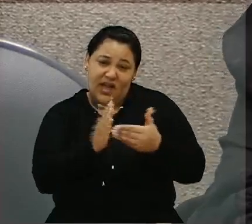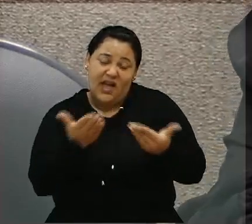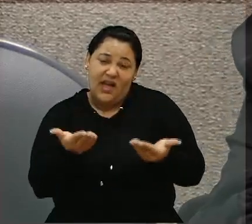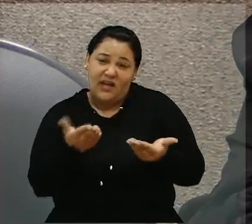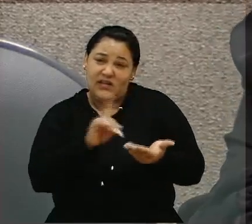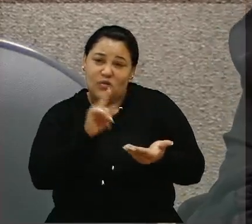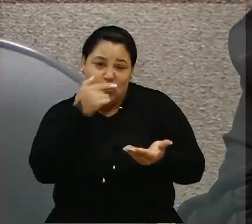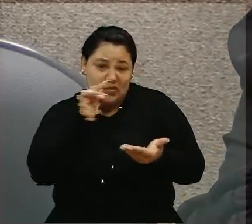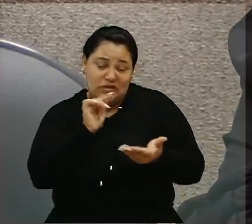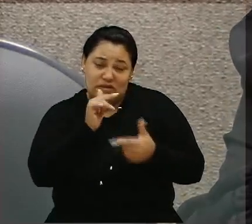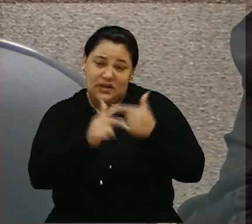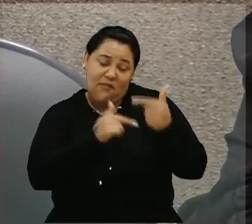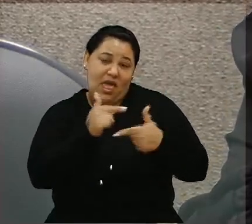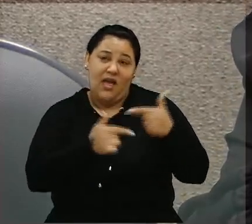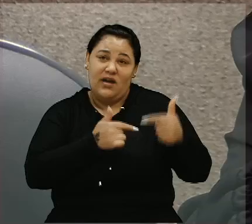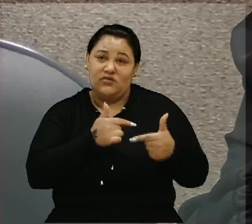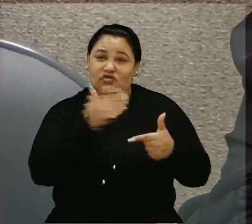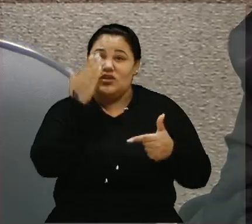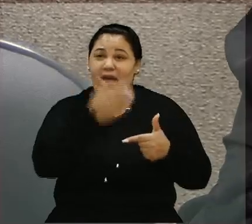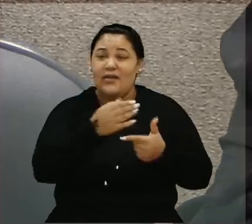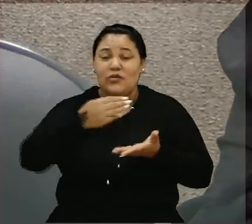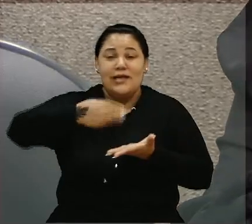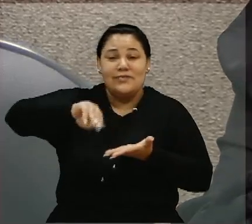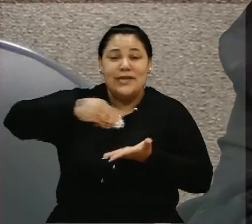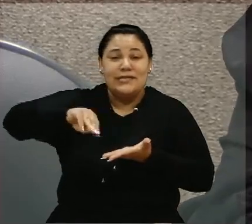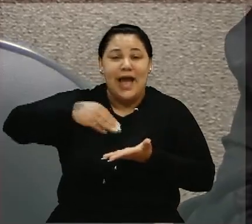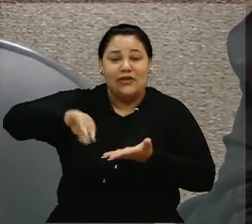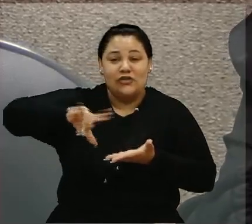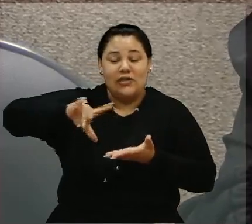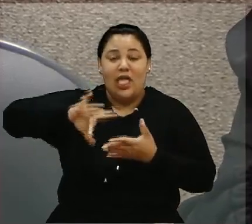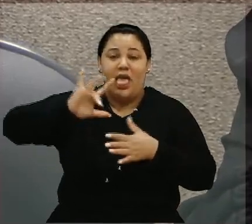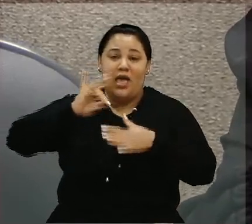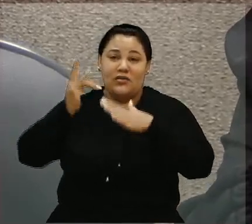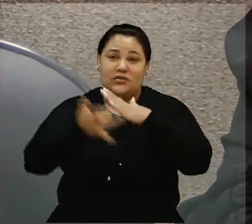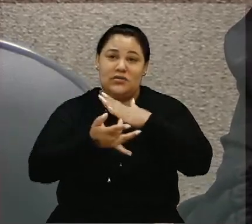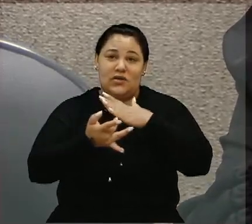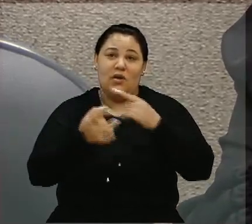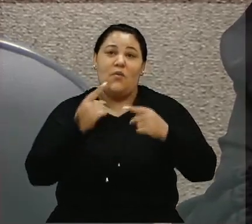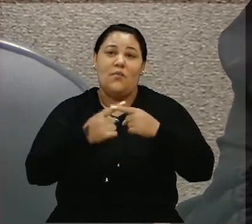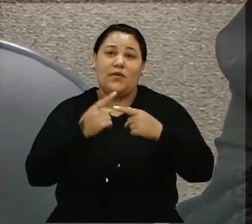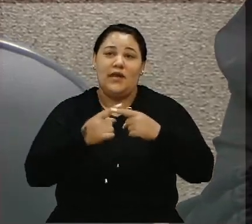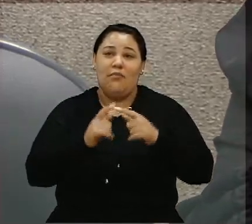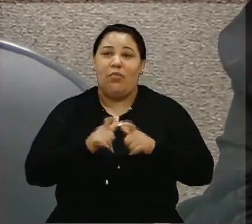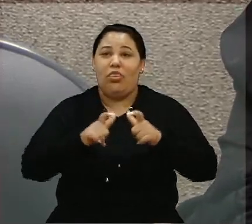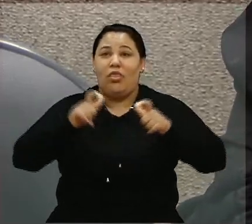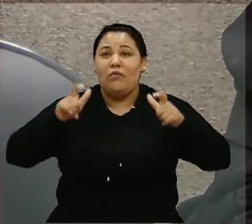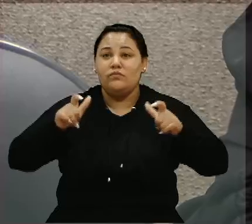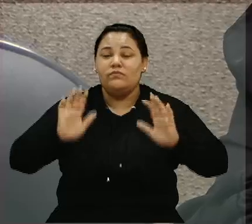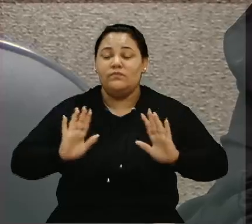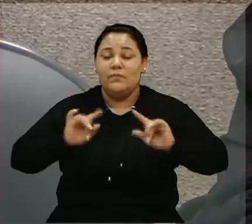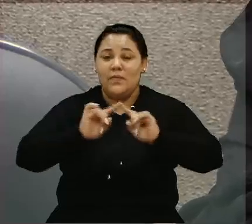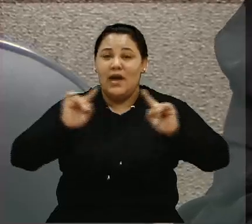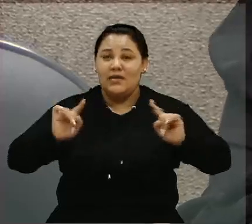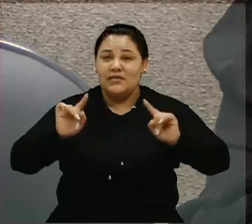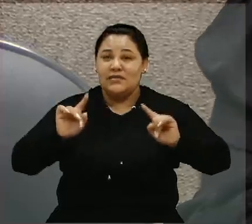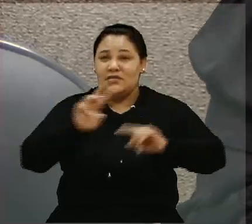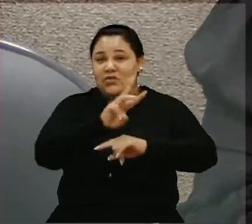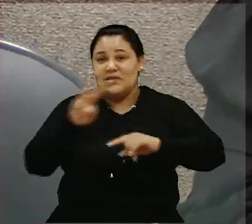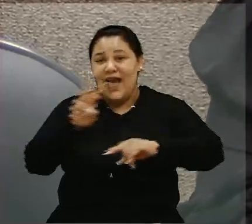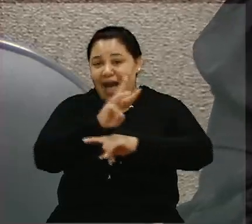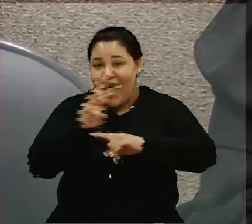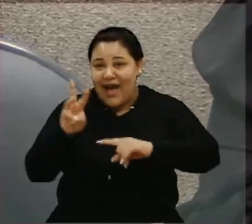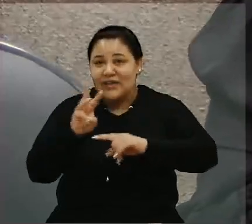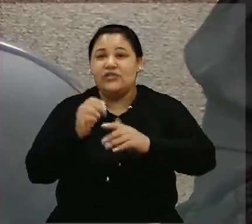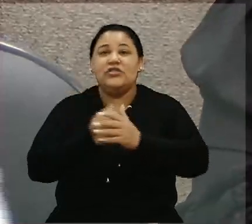conseguir atuar nessas mensagens que a gente tem na nossa rede social, por ser mais volumosa, enfim, mas que nos sites de notícia,